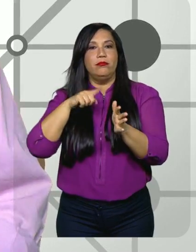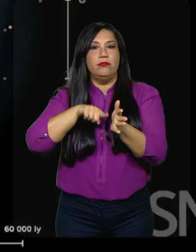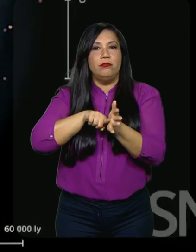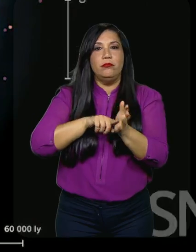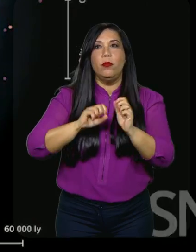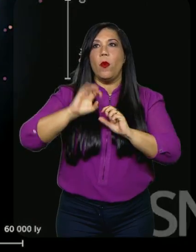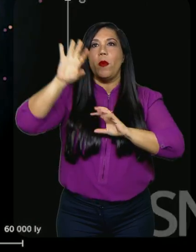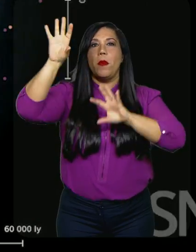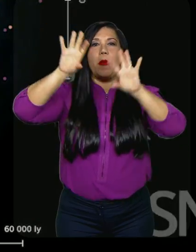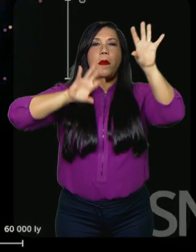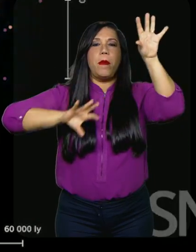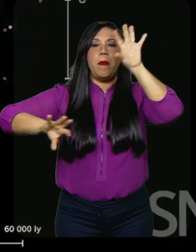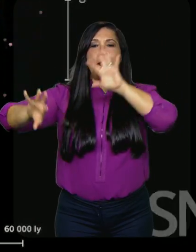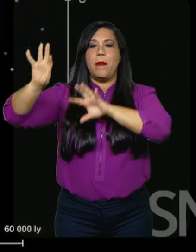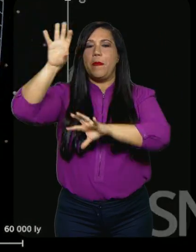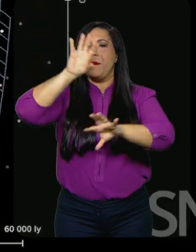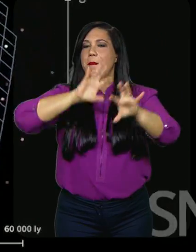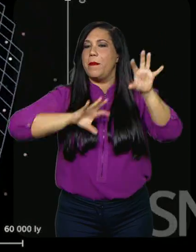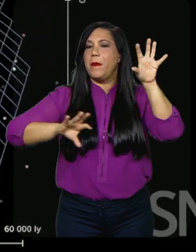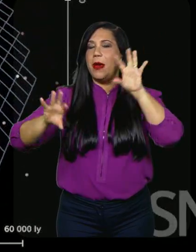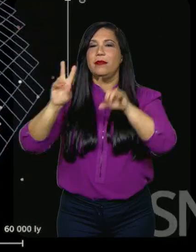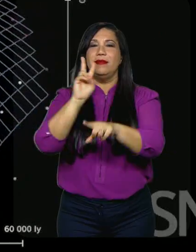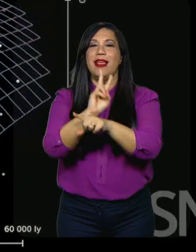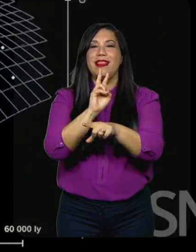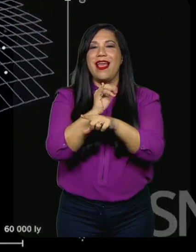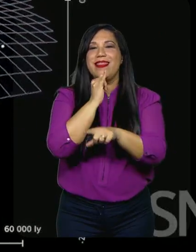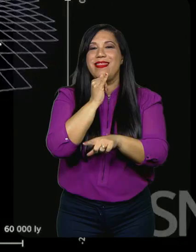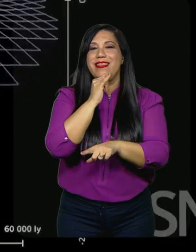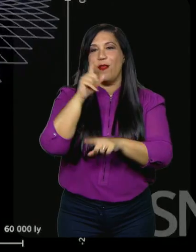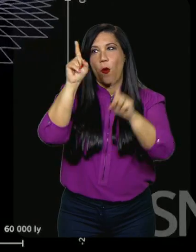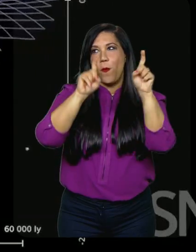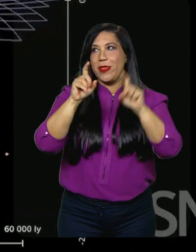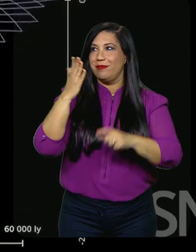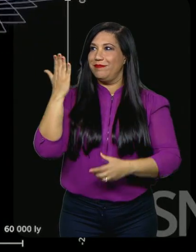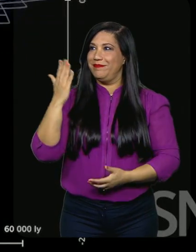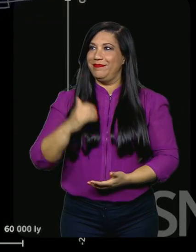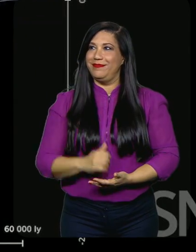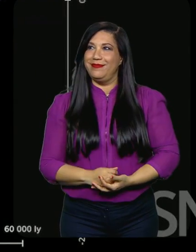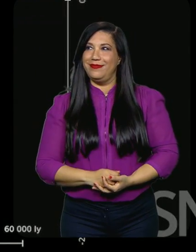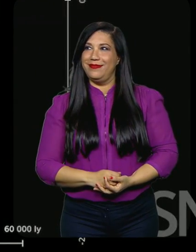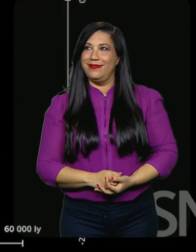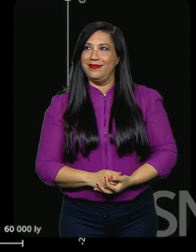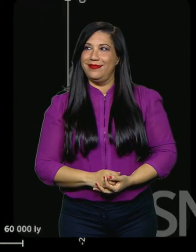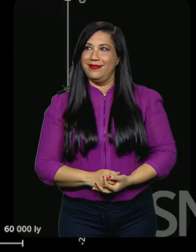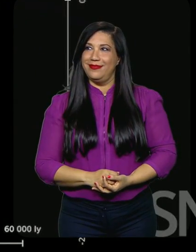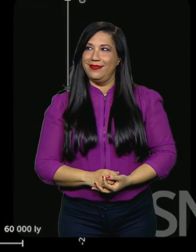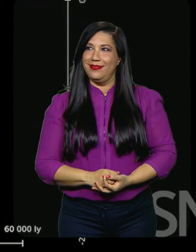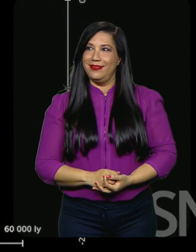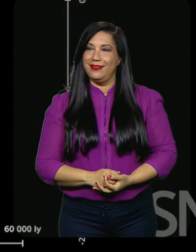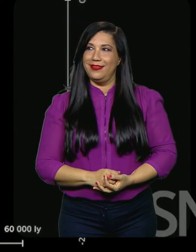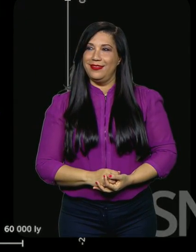nossa galáxia, como mostra uma simulação em computador.